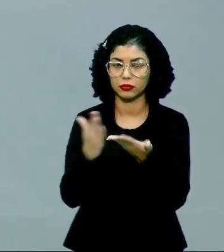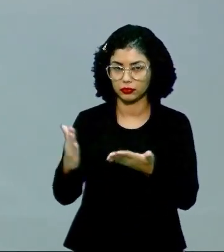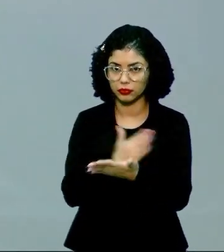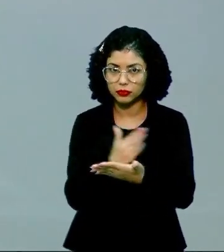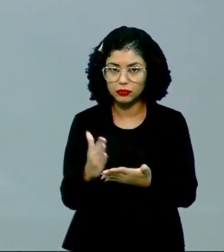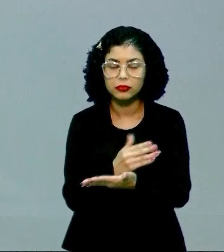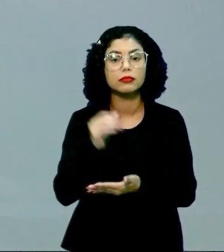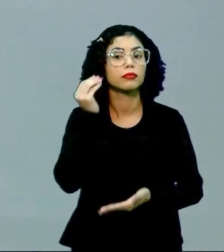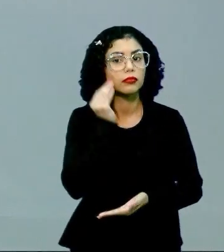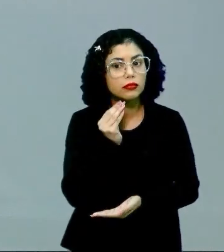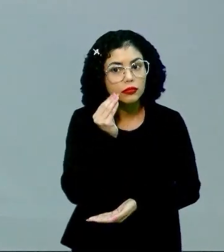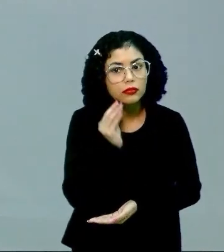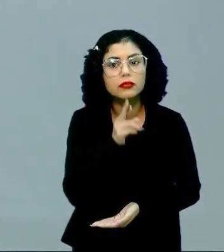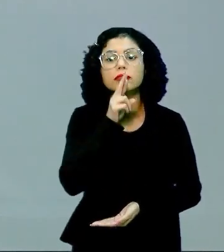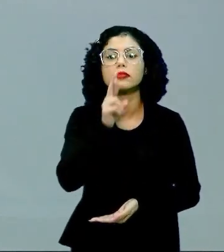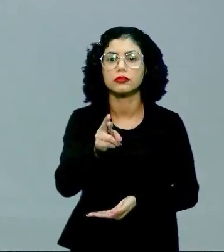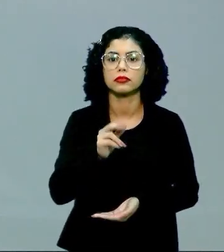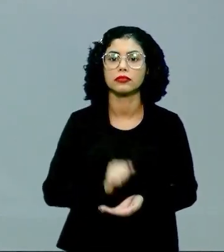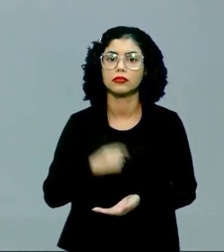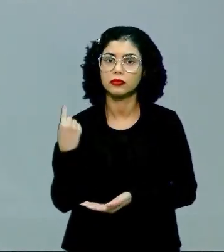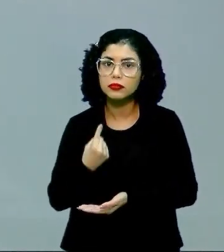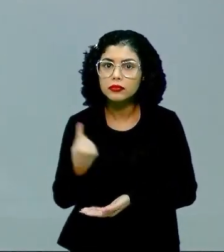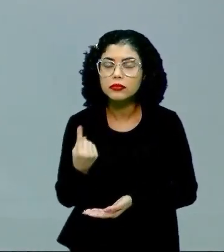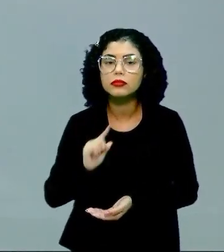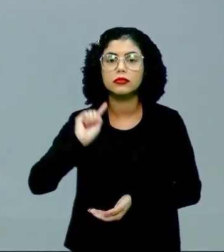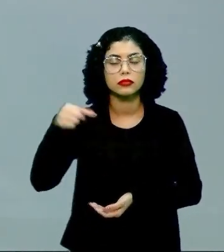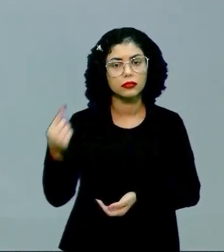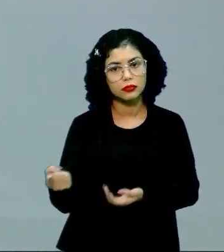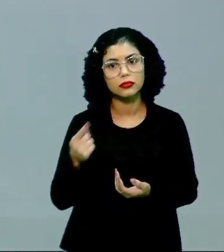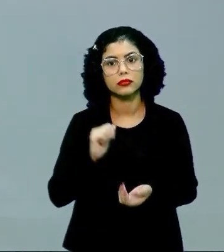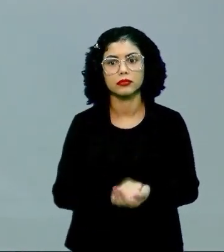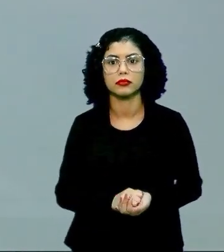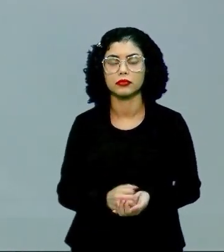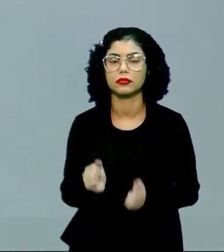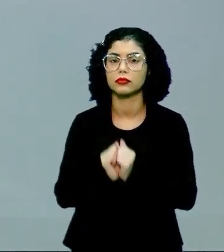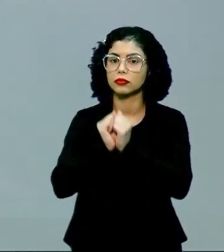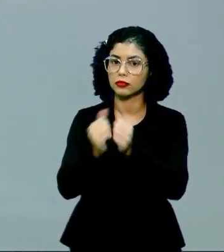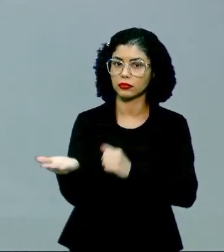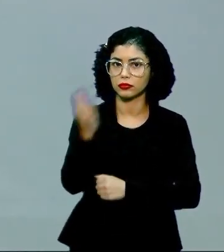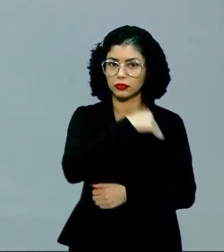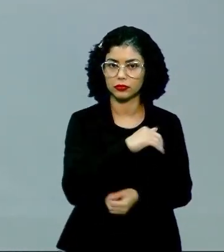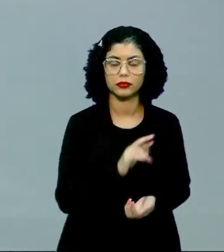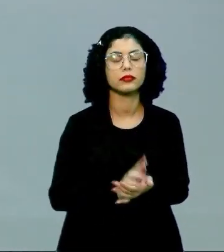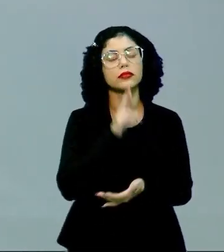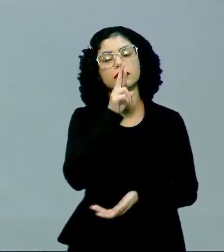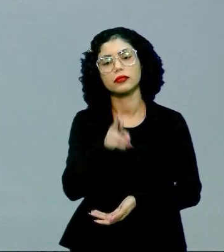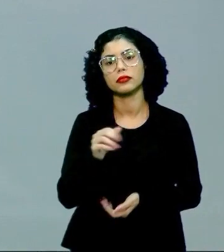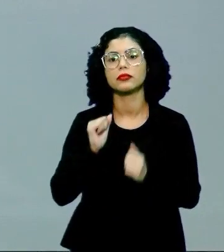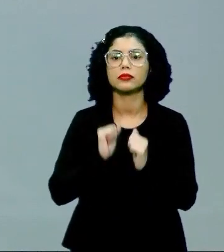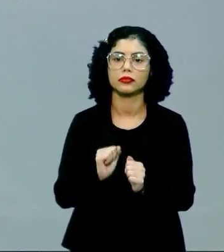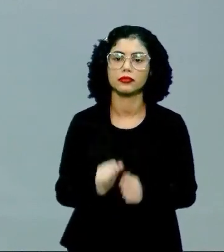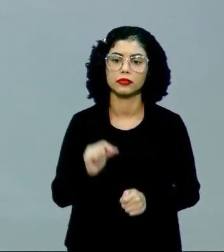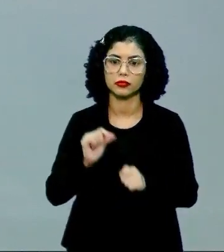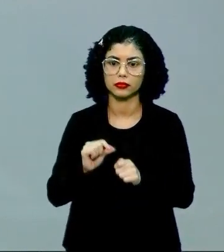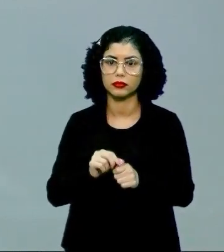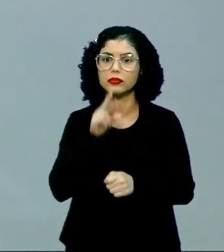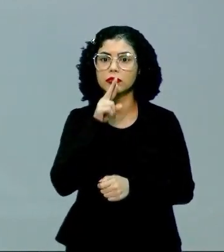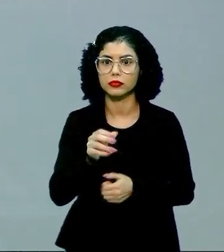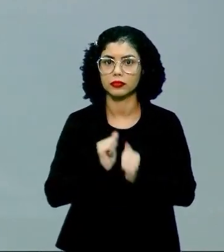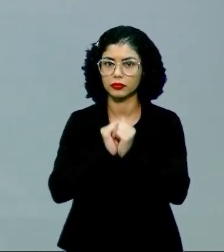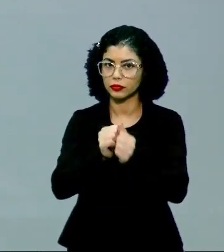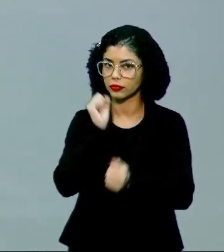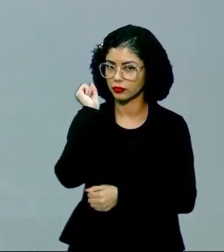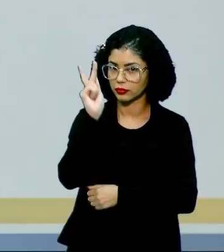tente resolver eh sozinho e em seguida venha comigo com a correção para que a gente possa fazer essa resolução